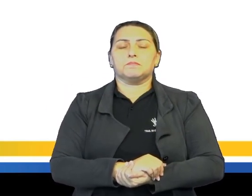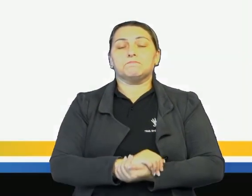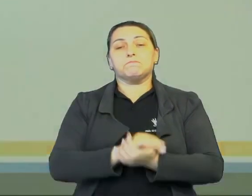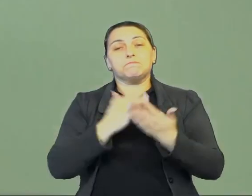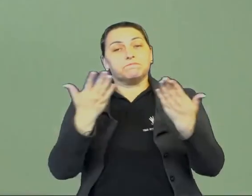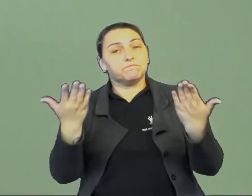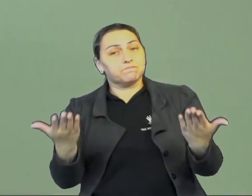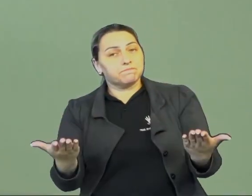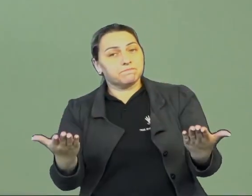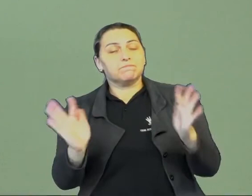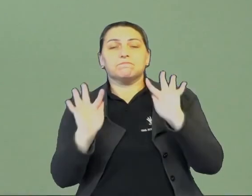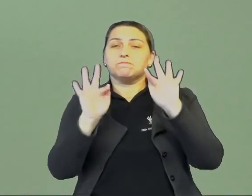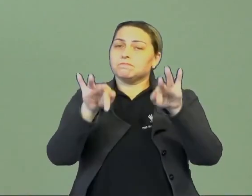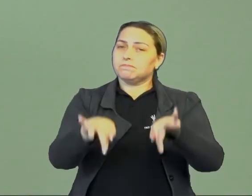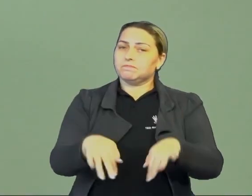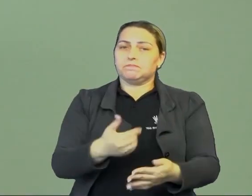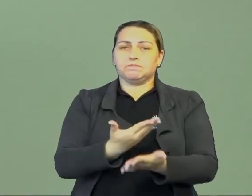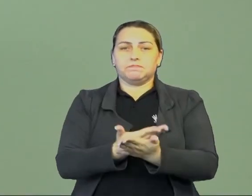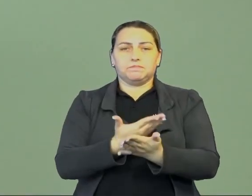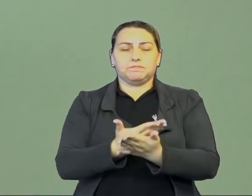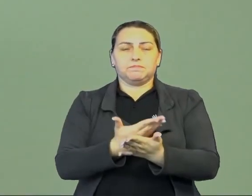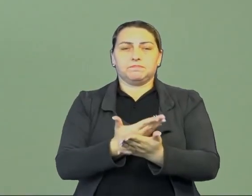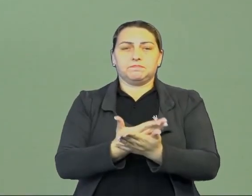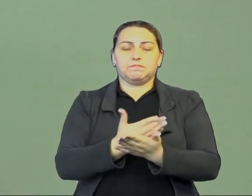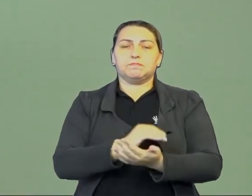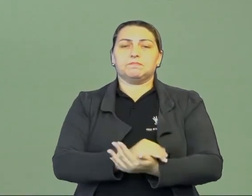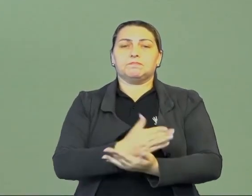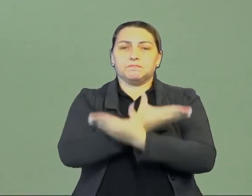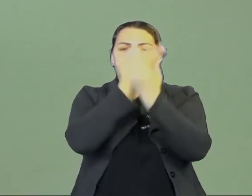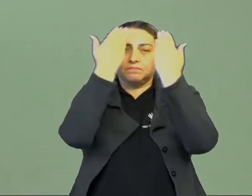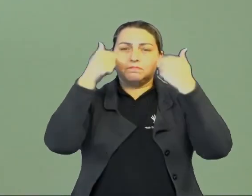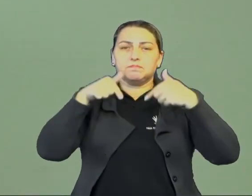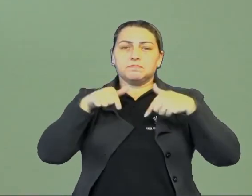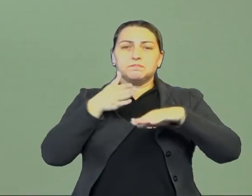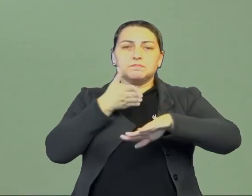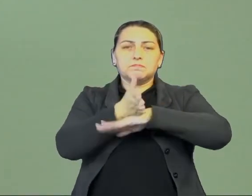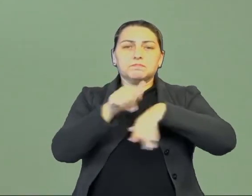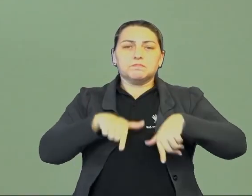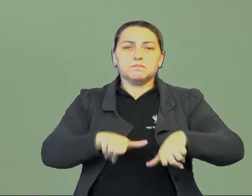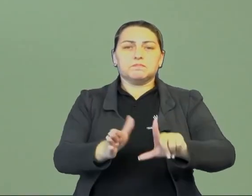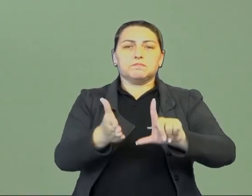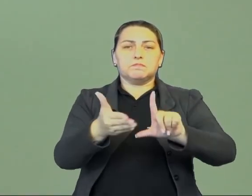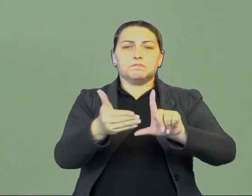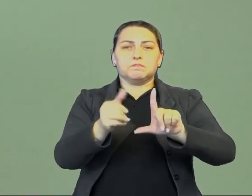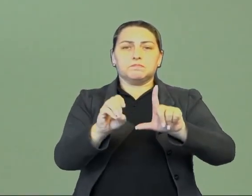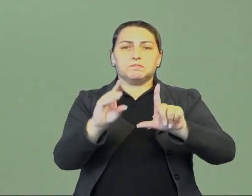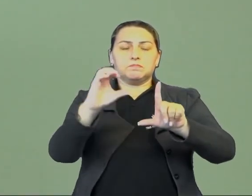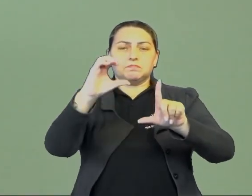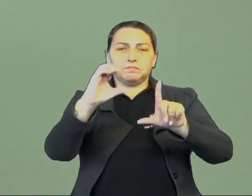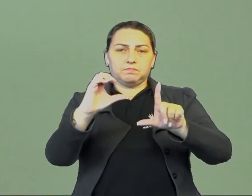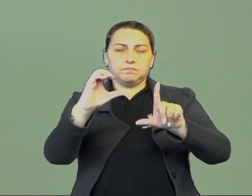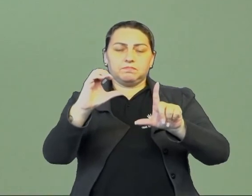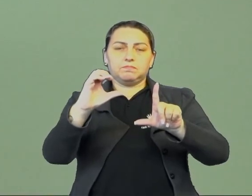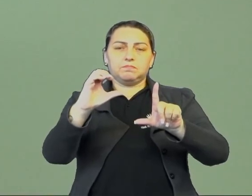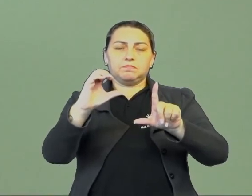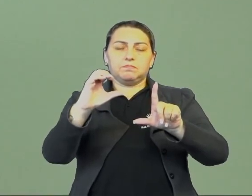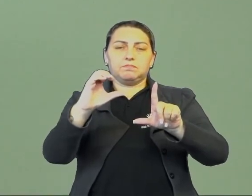Bom, galerinha, é isso. Chegamos ao fim da nossa aula. Não esqueça de acessar a plataforma Eduque, tá